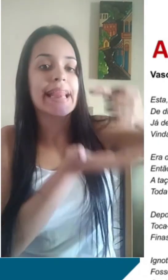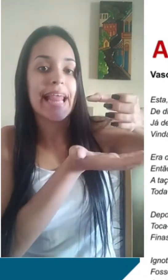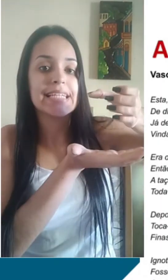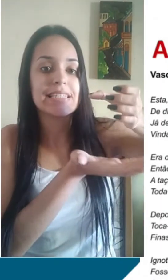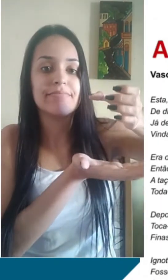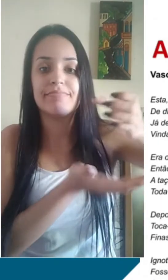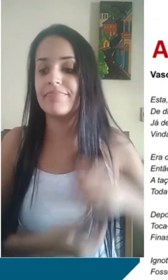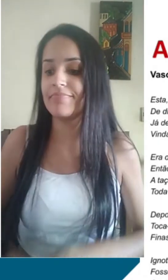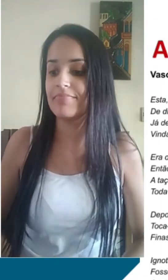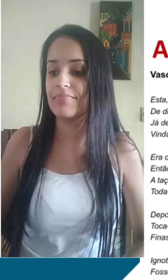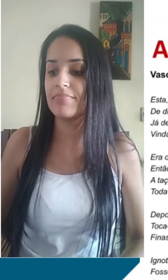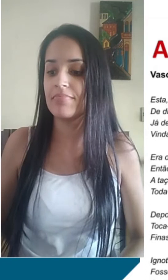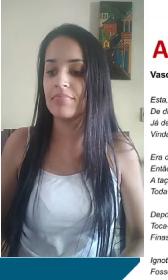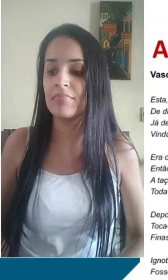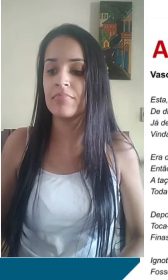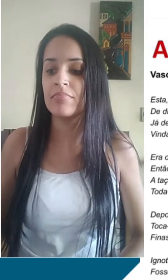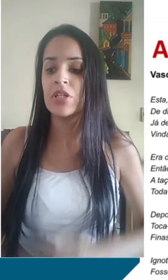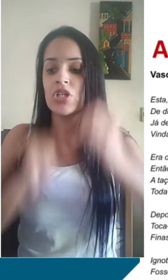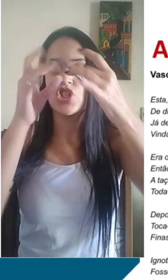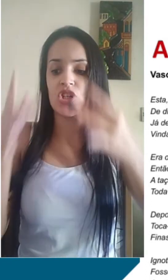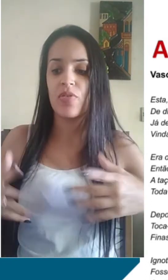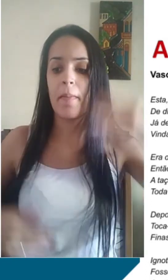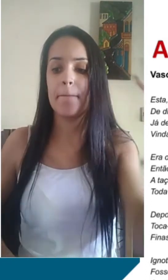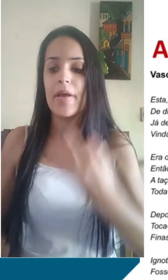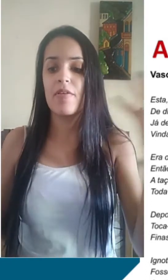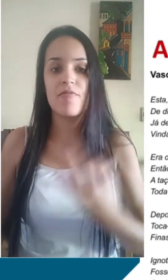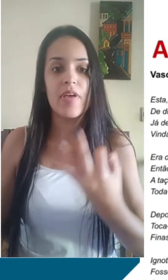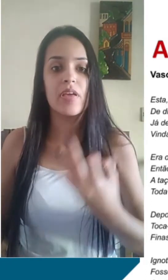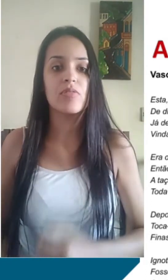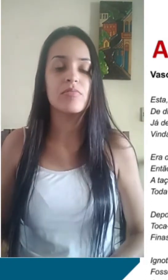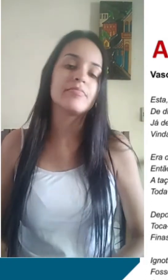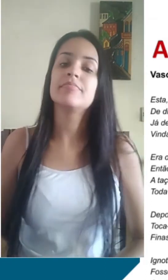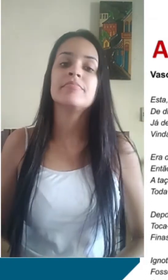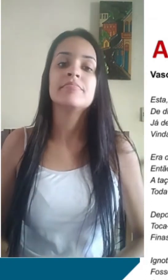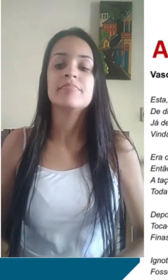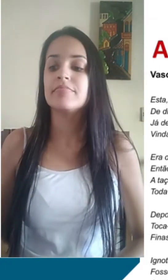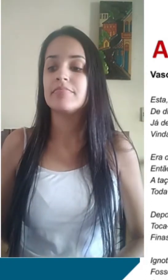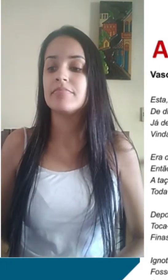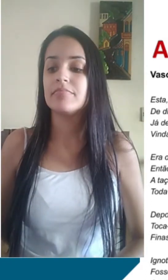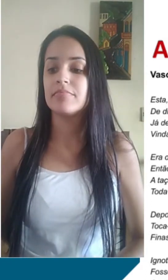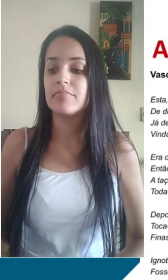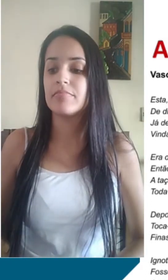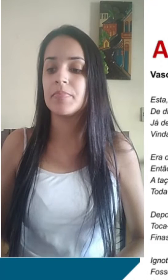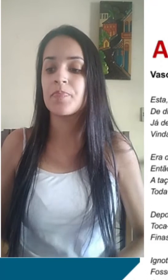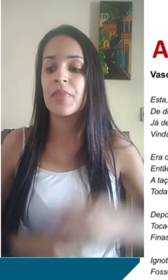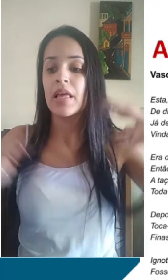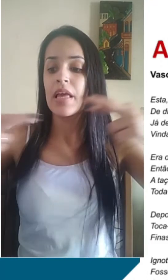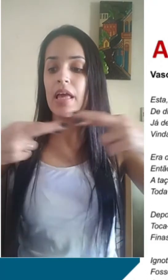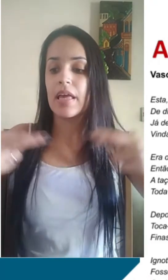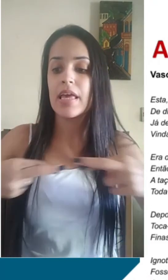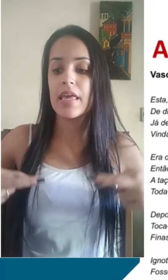das técnicas é o uso de rima rica. Dia, servia, lira, admira,